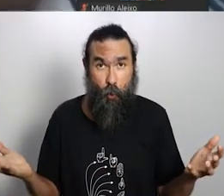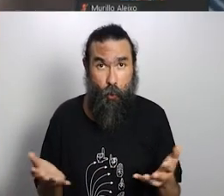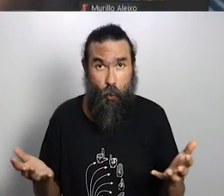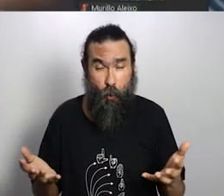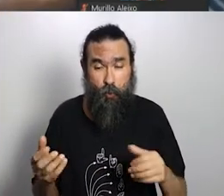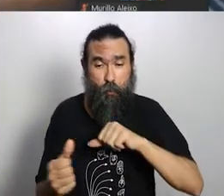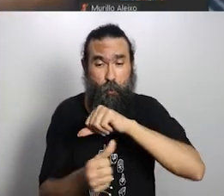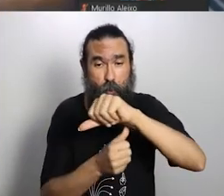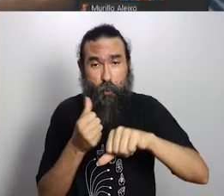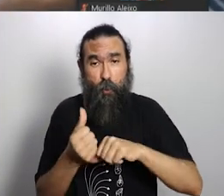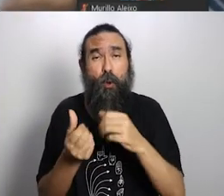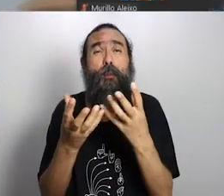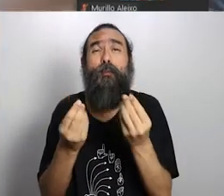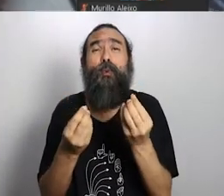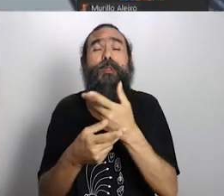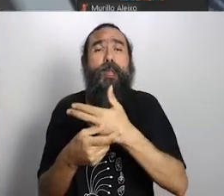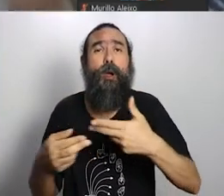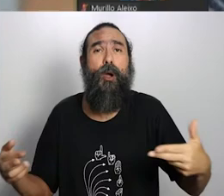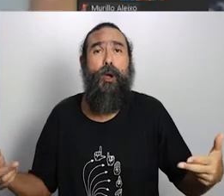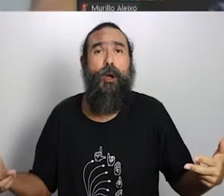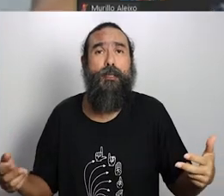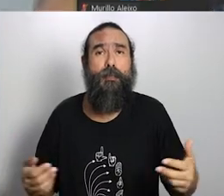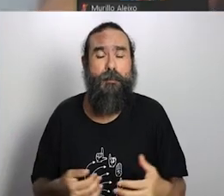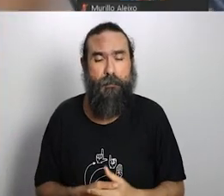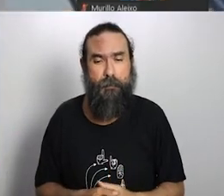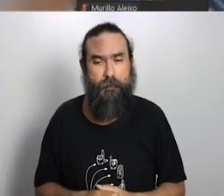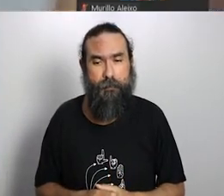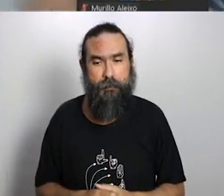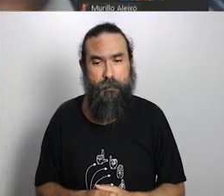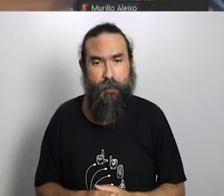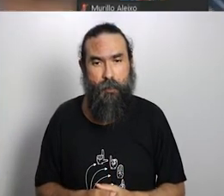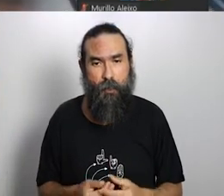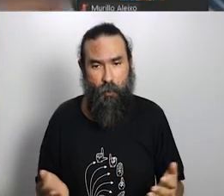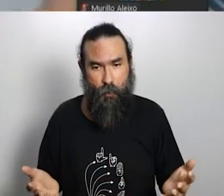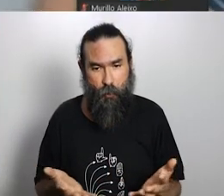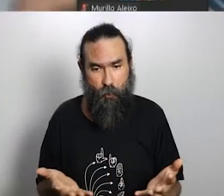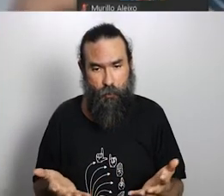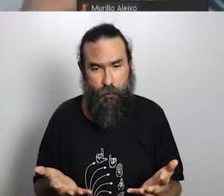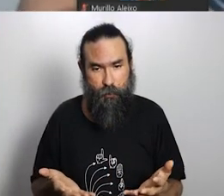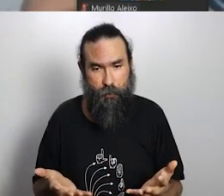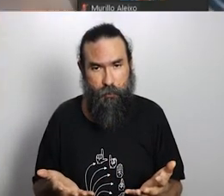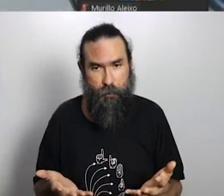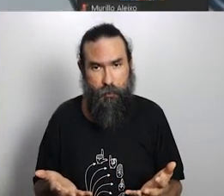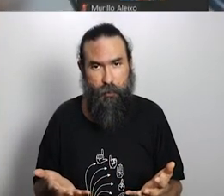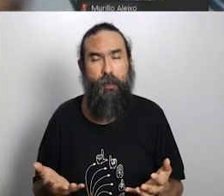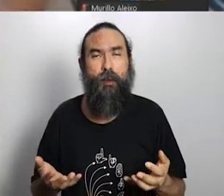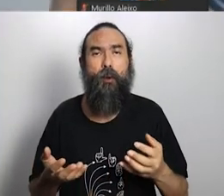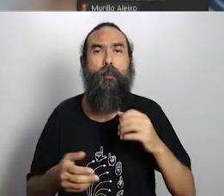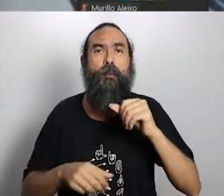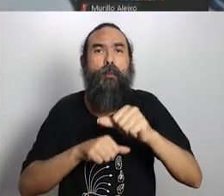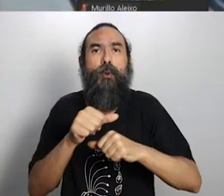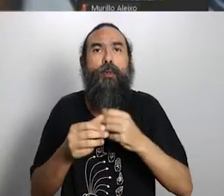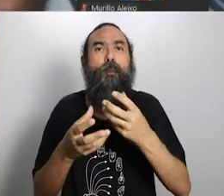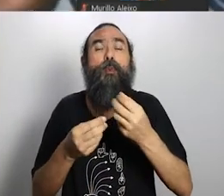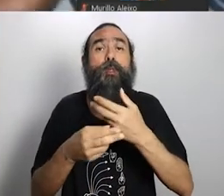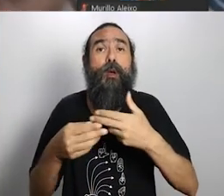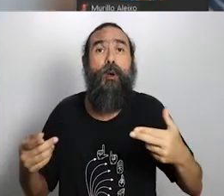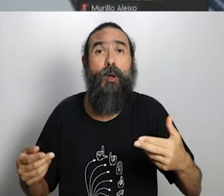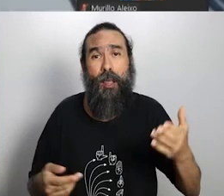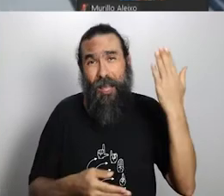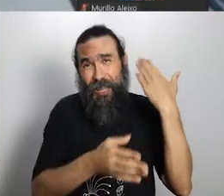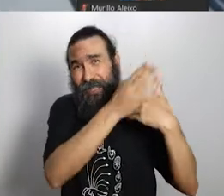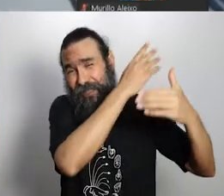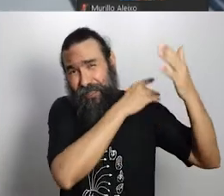mudou muita coisa. E antigamente, eu procurava um tostão no meu bolso, sendo uma artista, sendo uma cantora, e